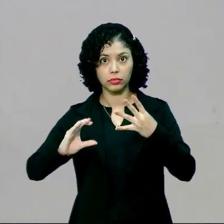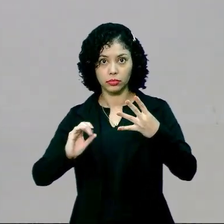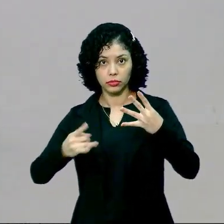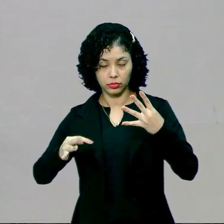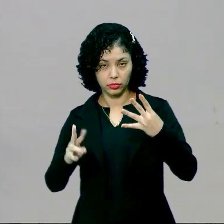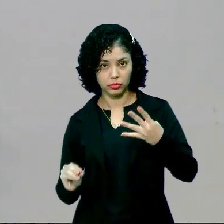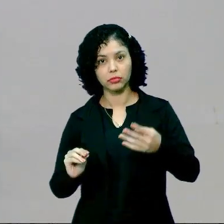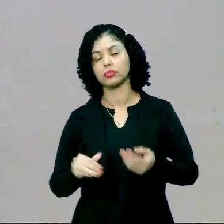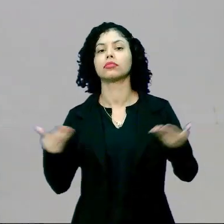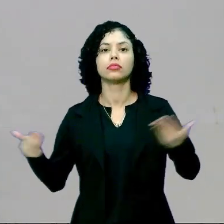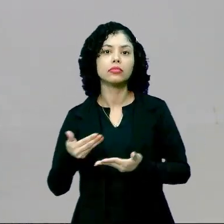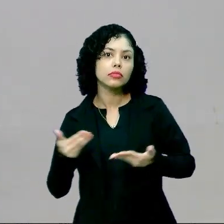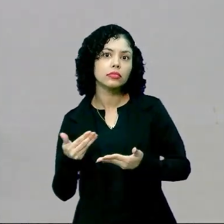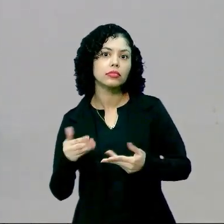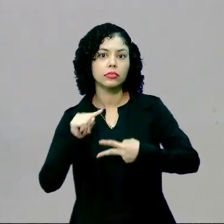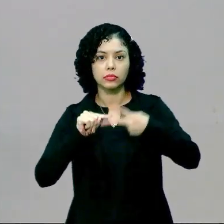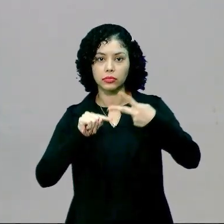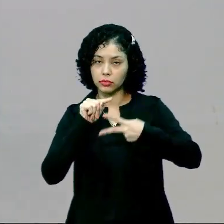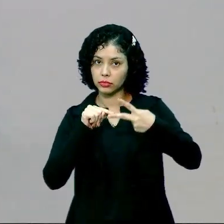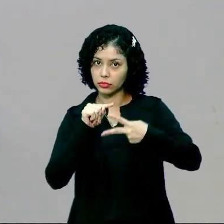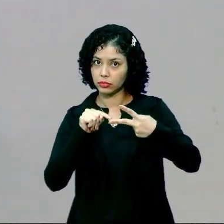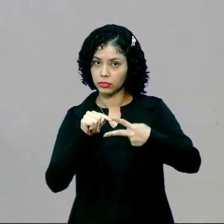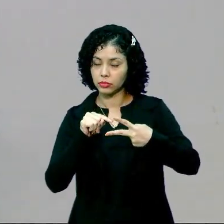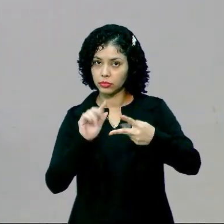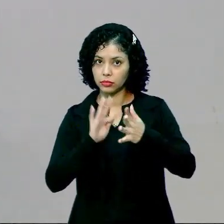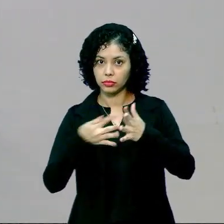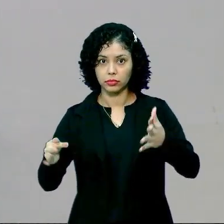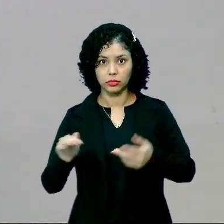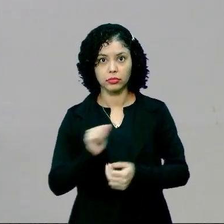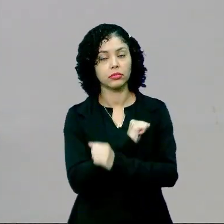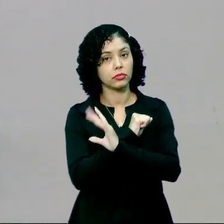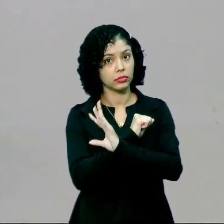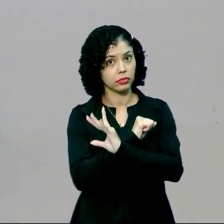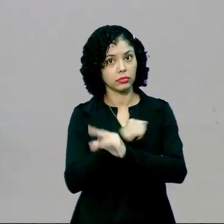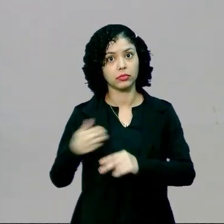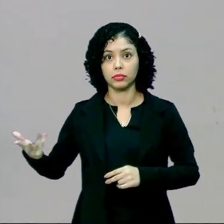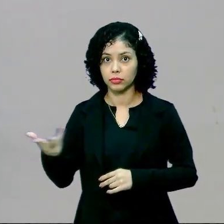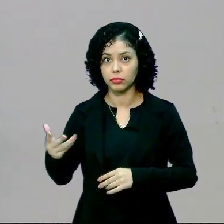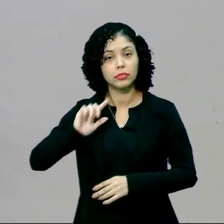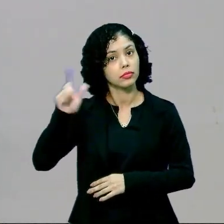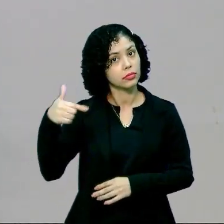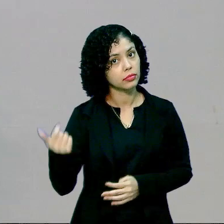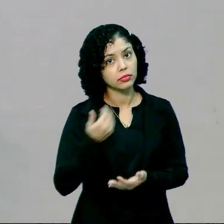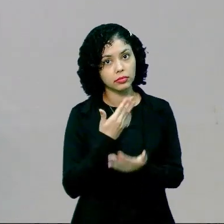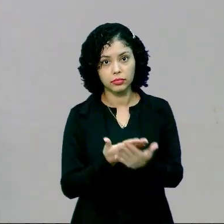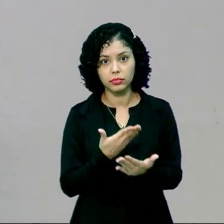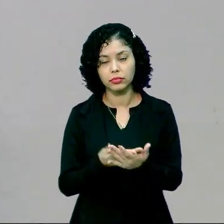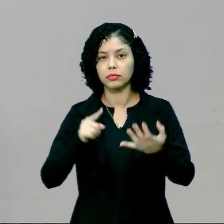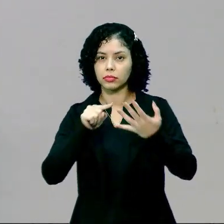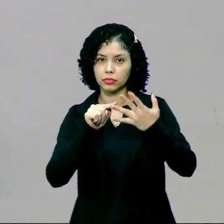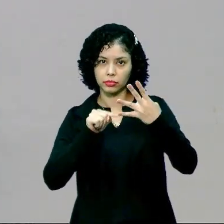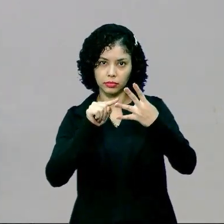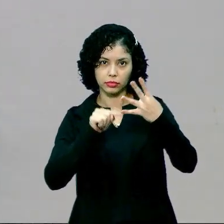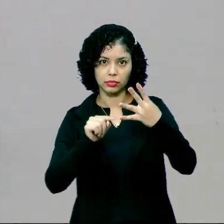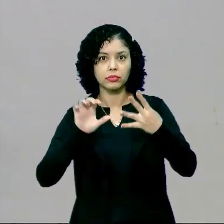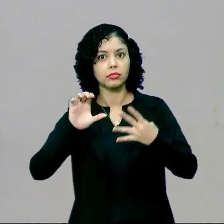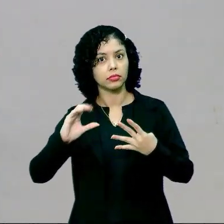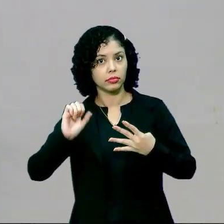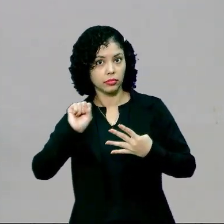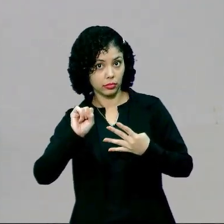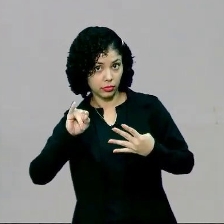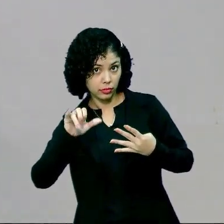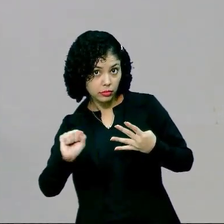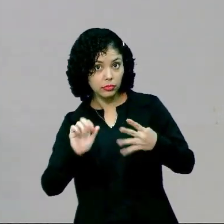dividir em duas etapas a aula de hoje nós vamos falar de duas funções ácidos e bases e na próxima aula nós iremos falar de sais